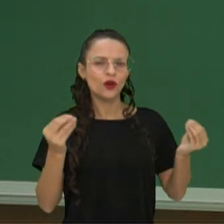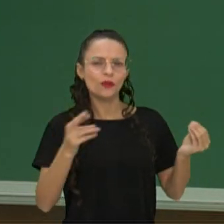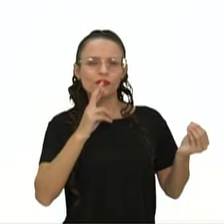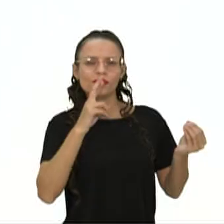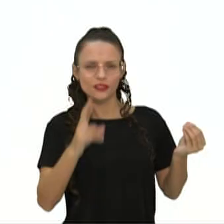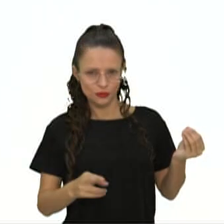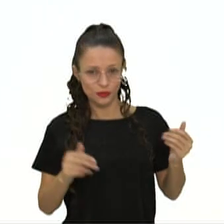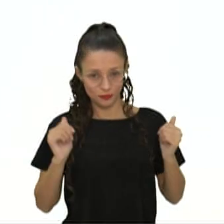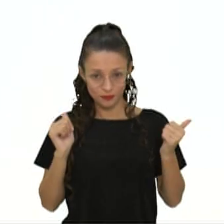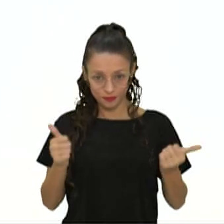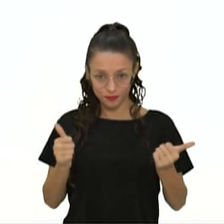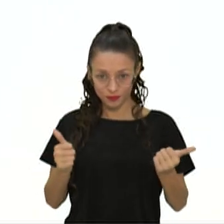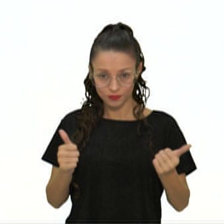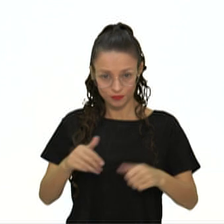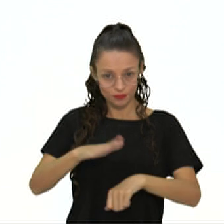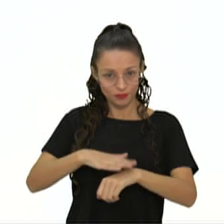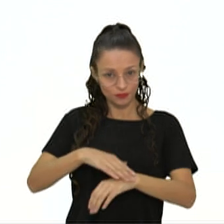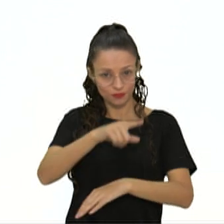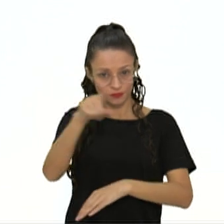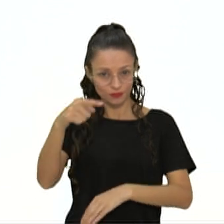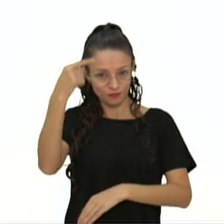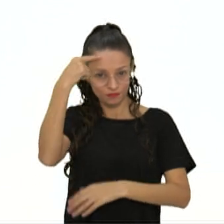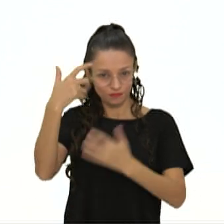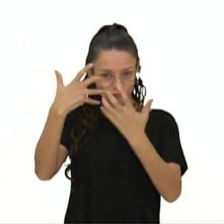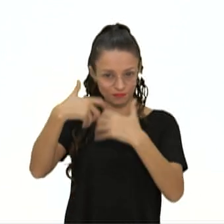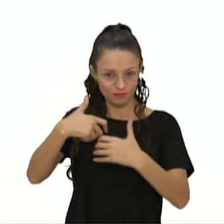dos exercícios, tá bom? Te dou um tempinho para você pensar.